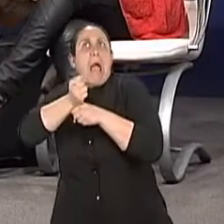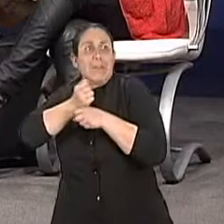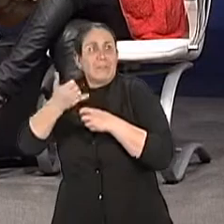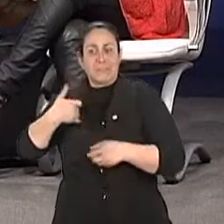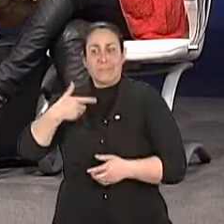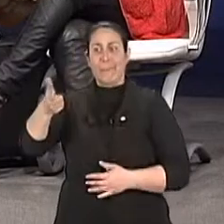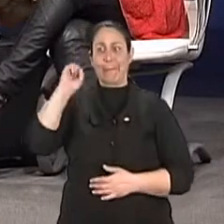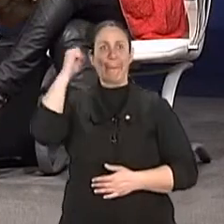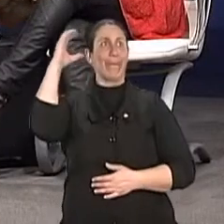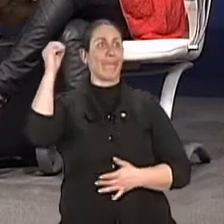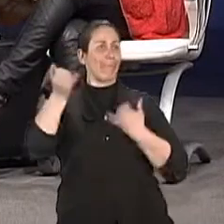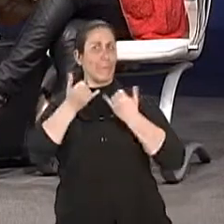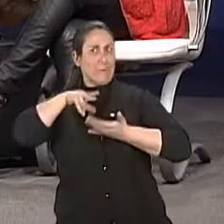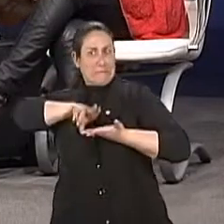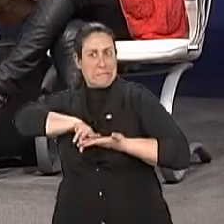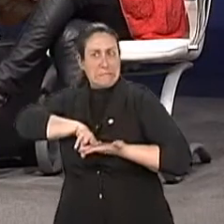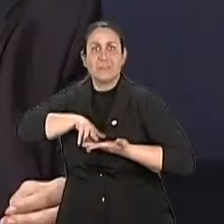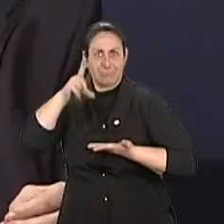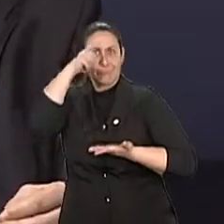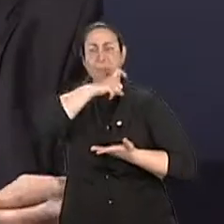complicações próprias da fratura,